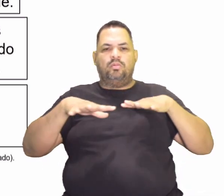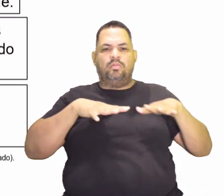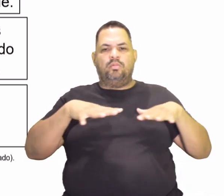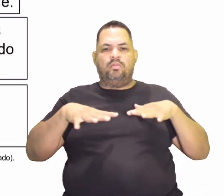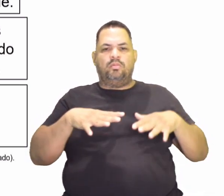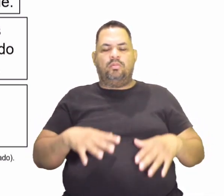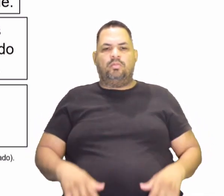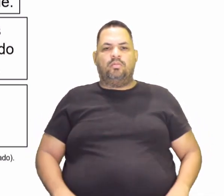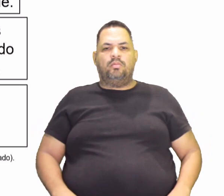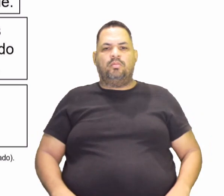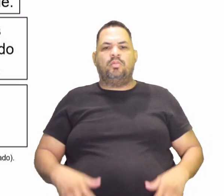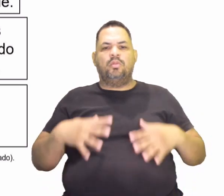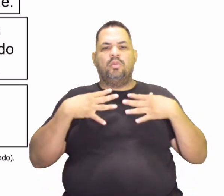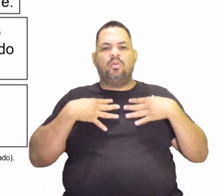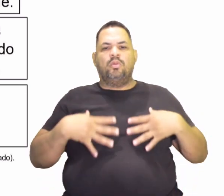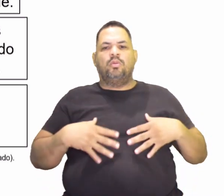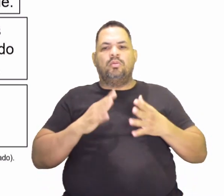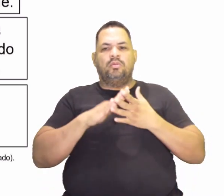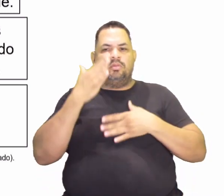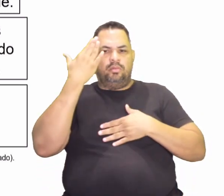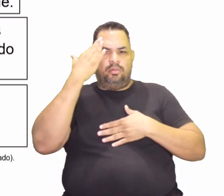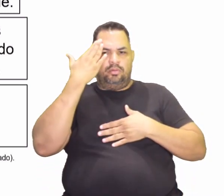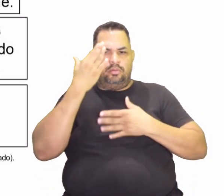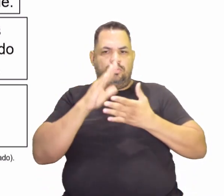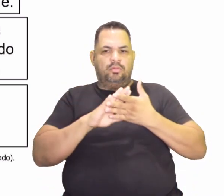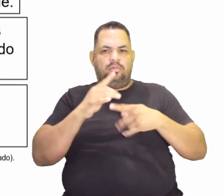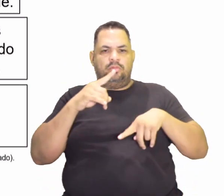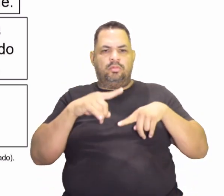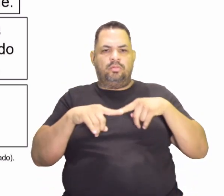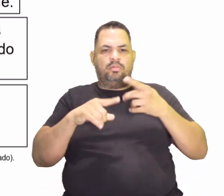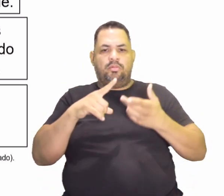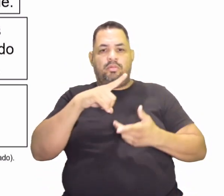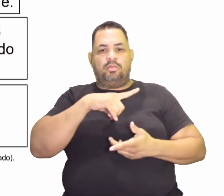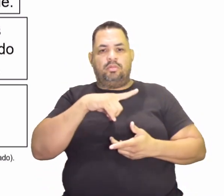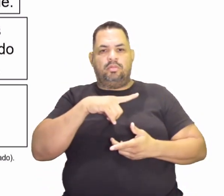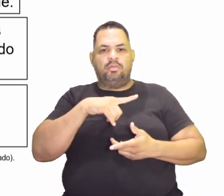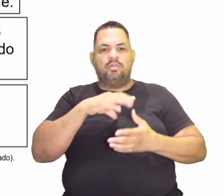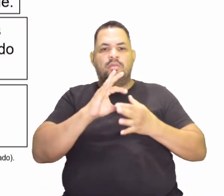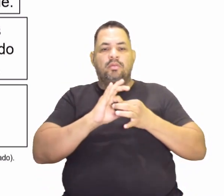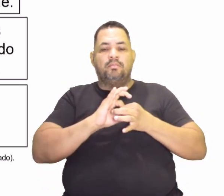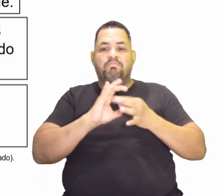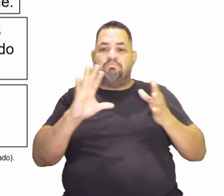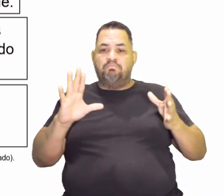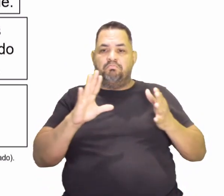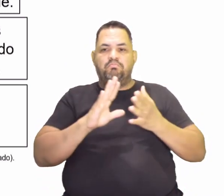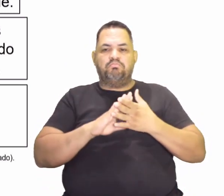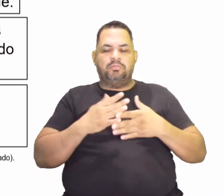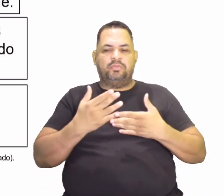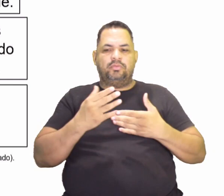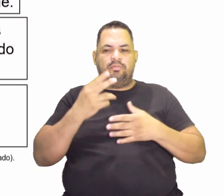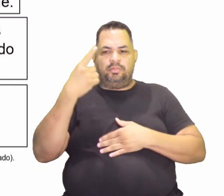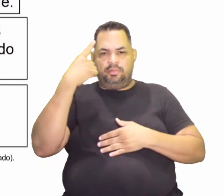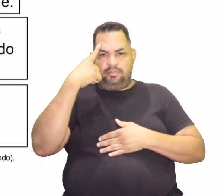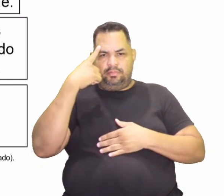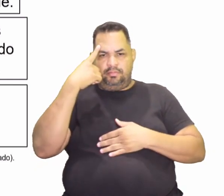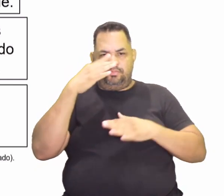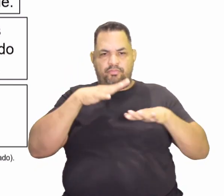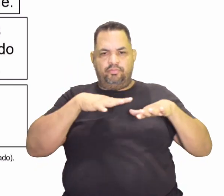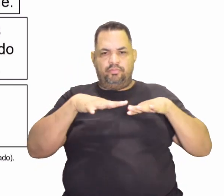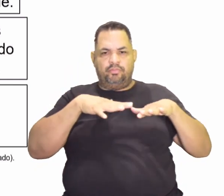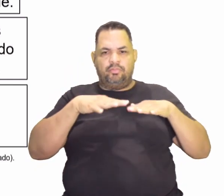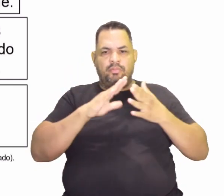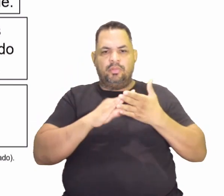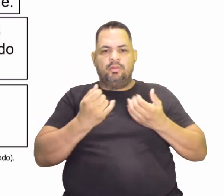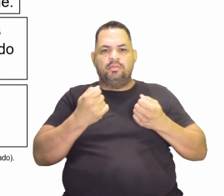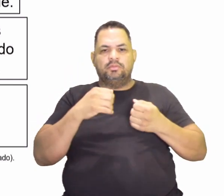movimento. O corpo é entendido como um elemento material que existe, né, dependendo do pensamento, e o movimento que